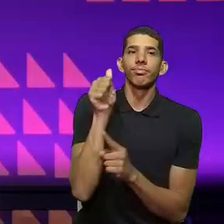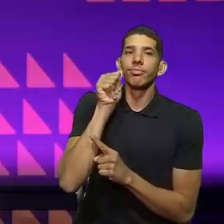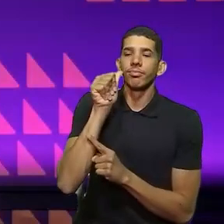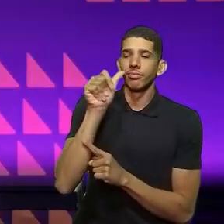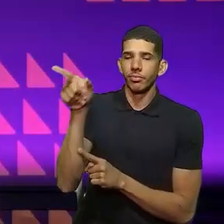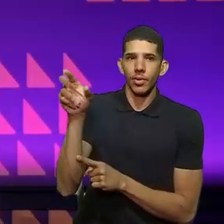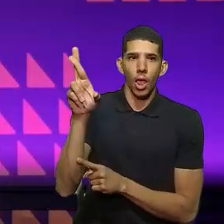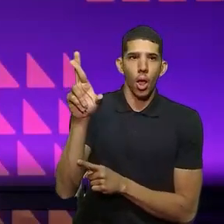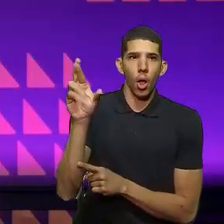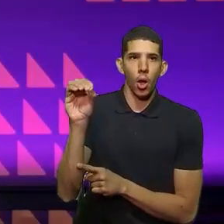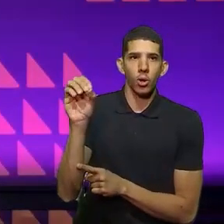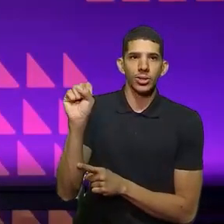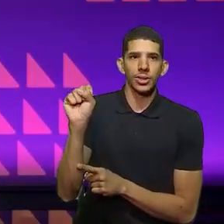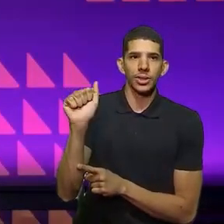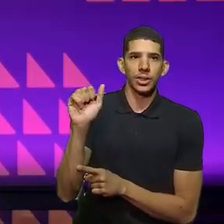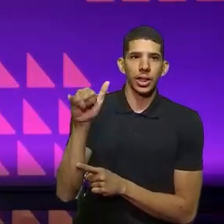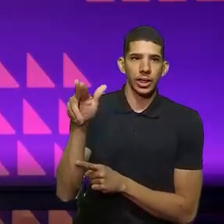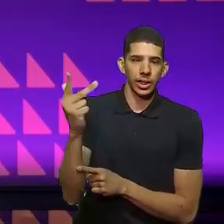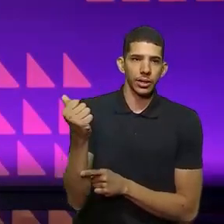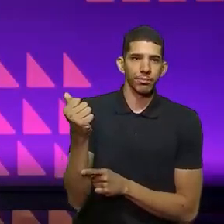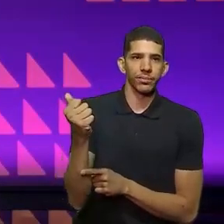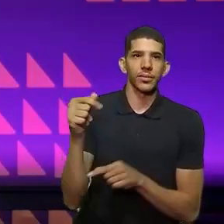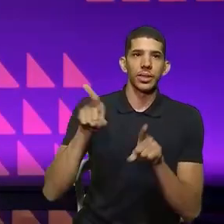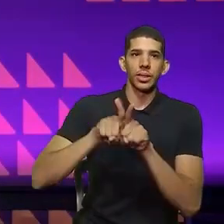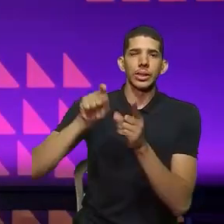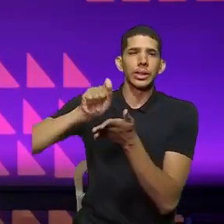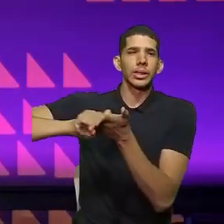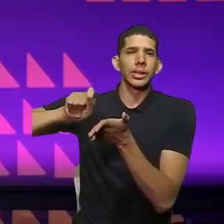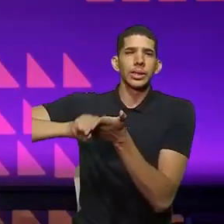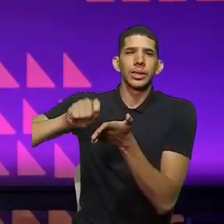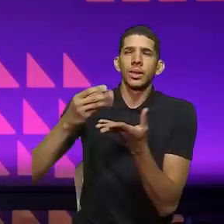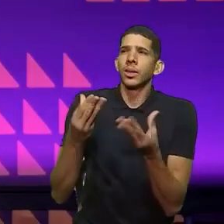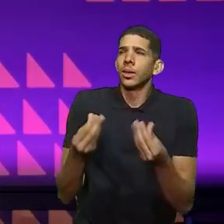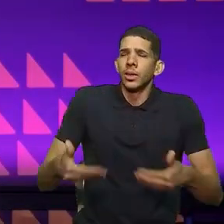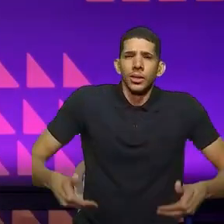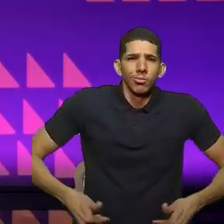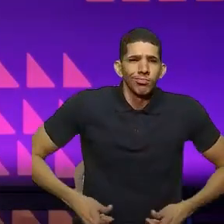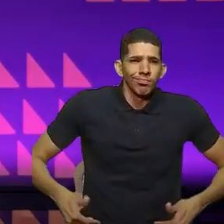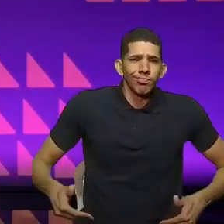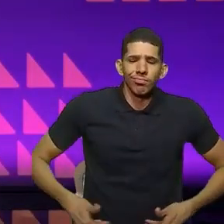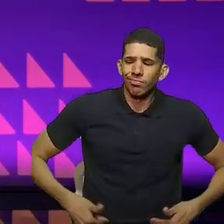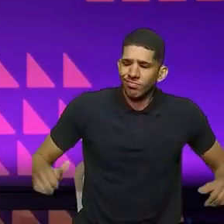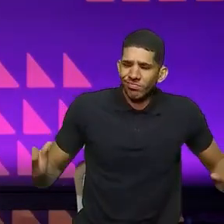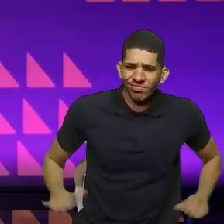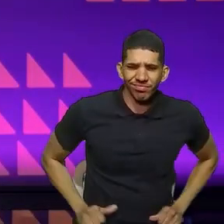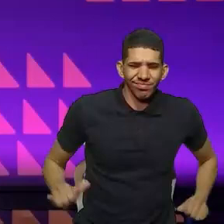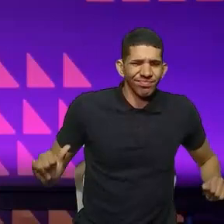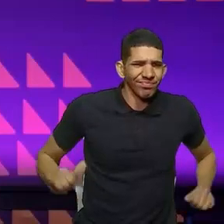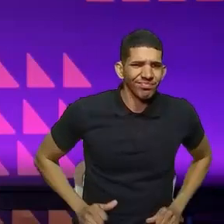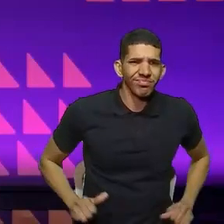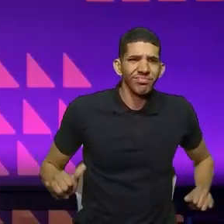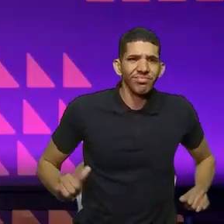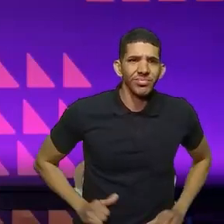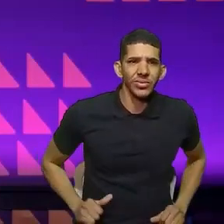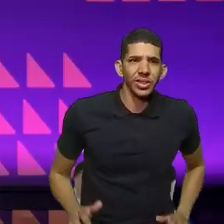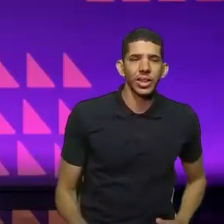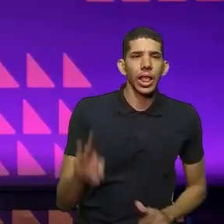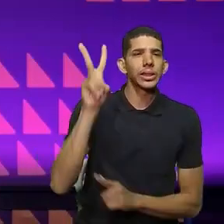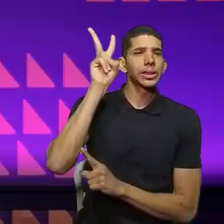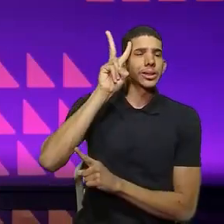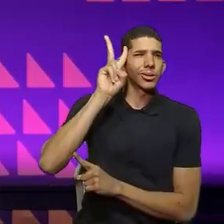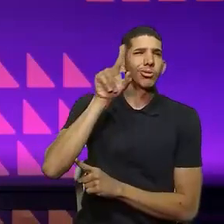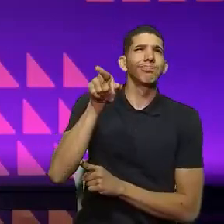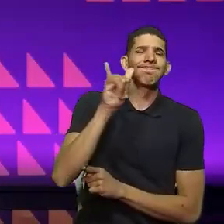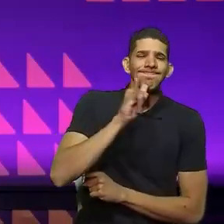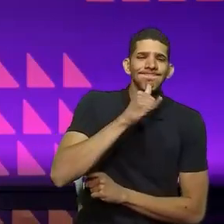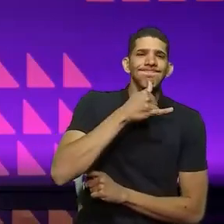tantas dificuldades, mas nunca lembro de estar triste. Eu e Marcelo, filho de criação da Tita,